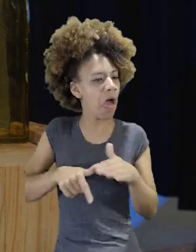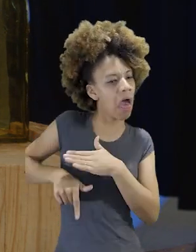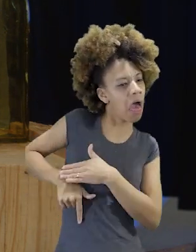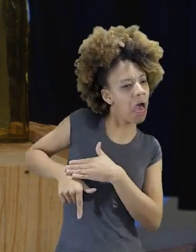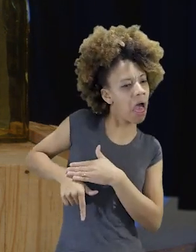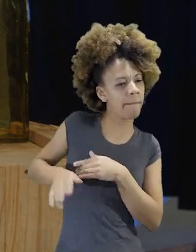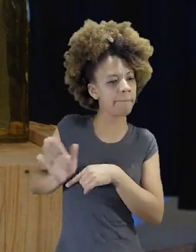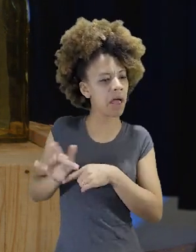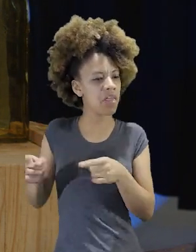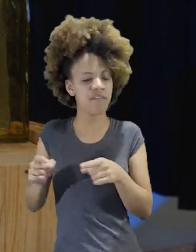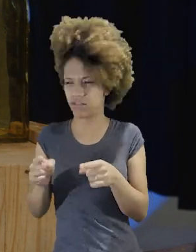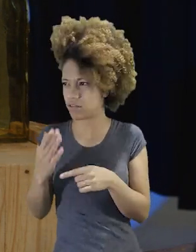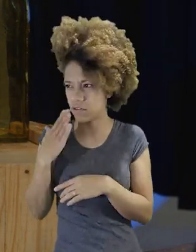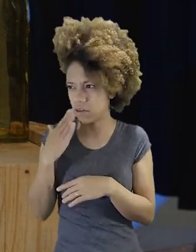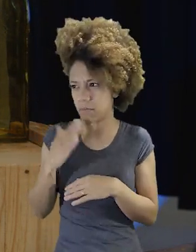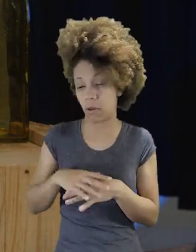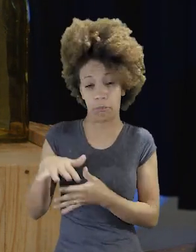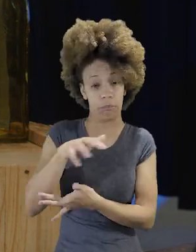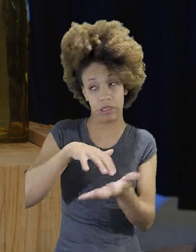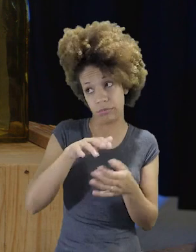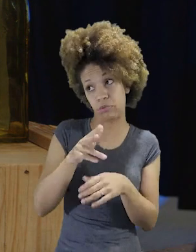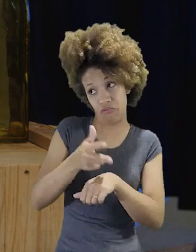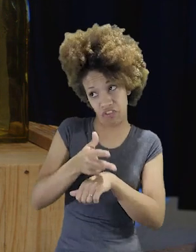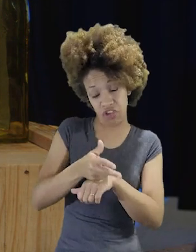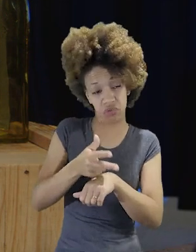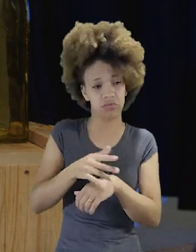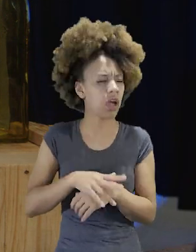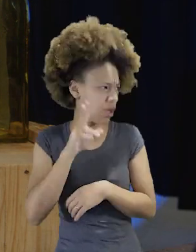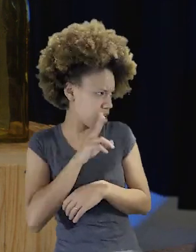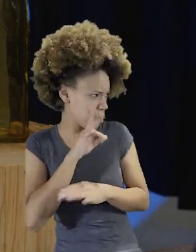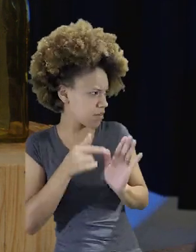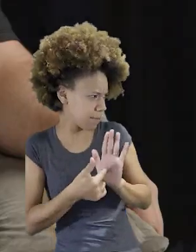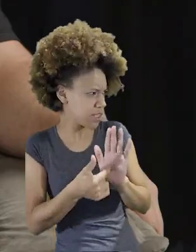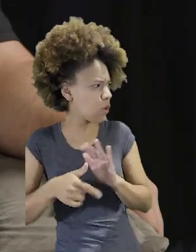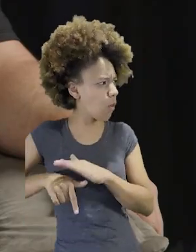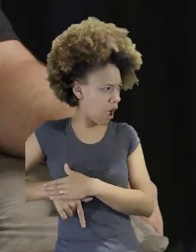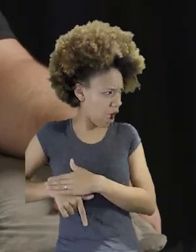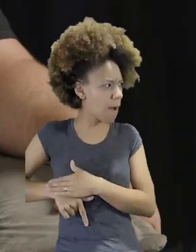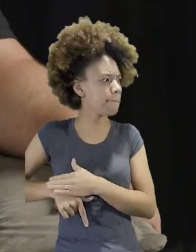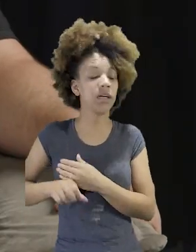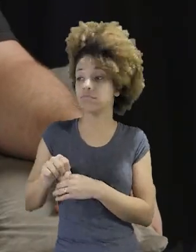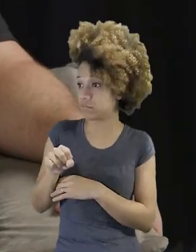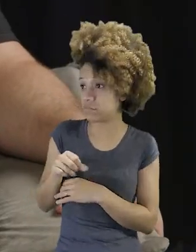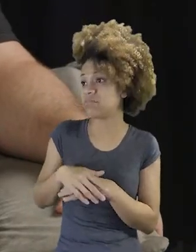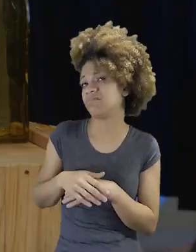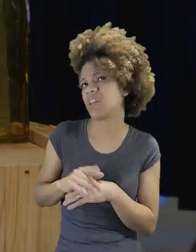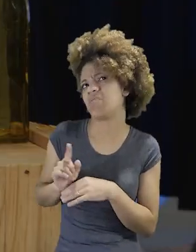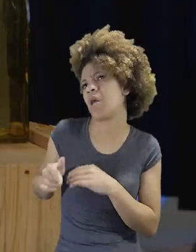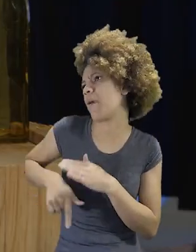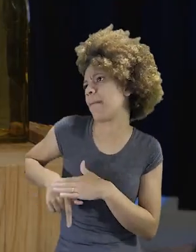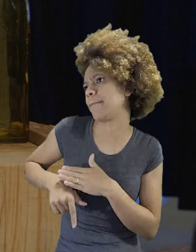Tem uma arma no clipe dele né cara o vídeo vivia o último vídeo super polêmico e tal Eu lembro que deve se apresentou